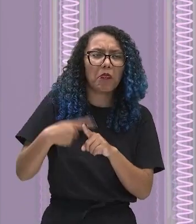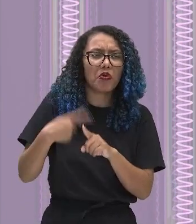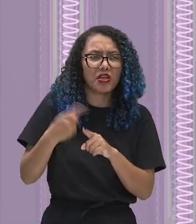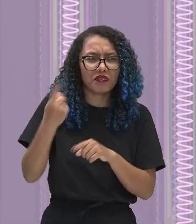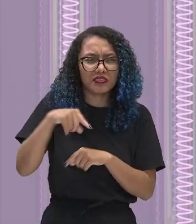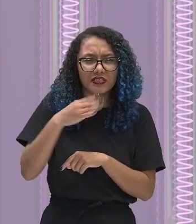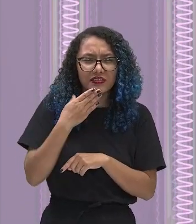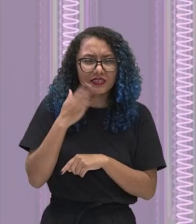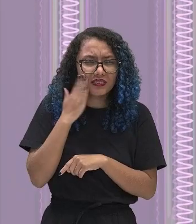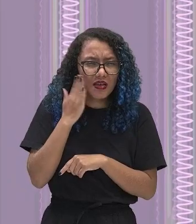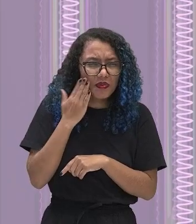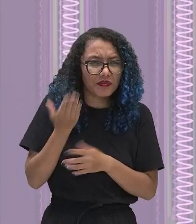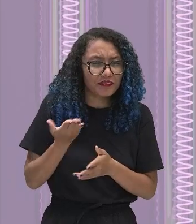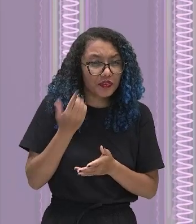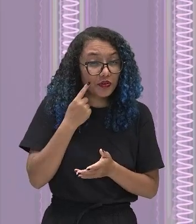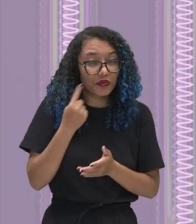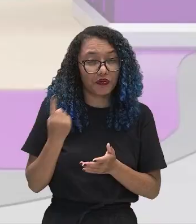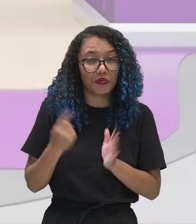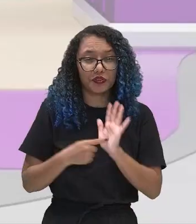verificar.